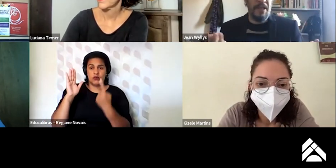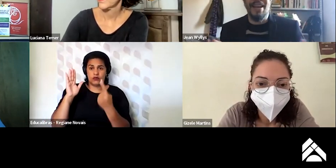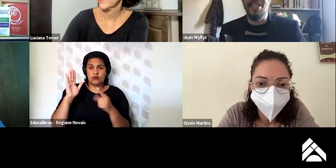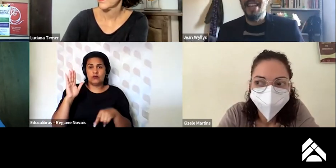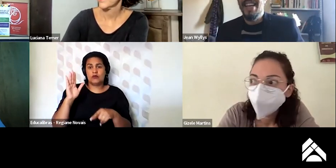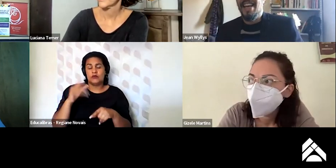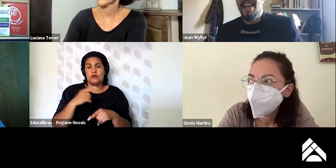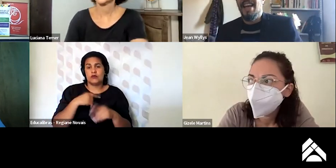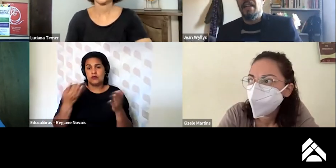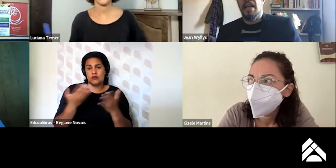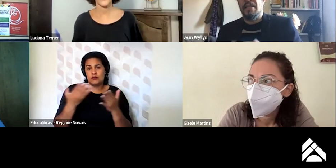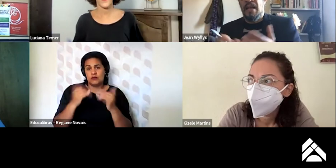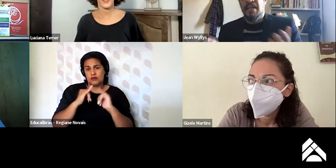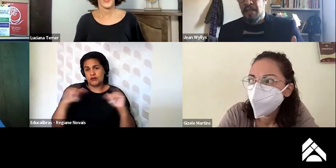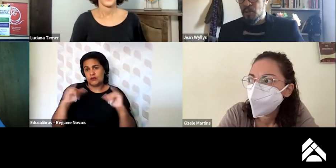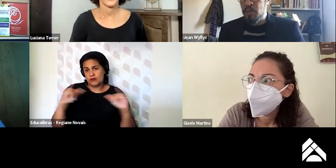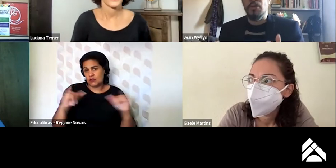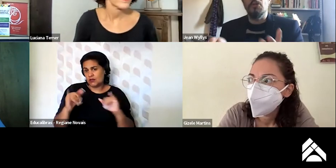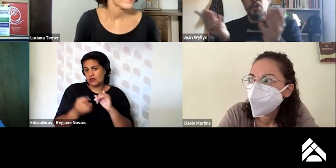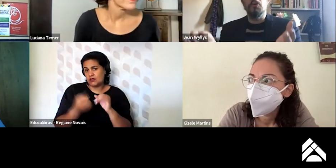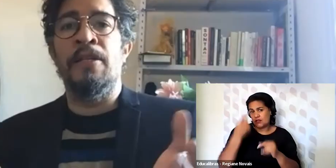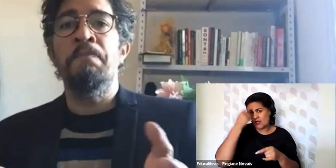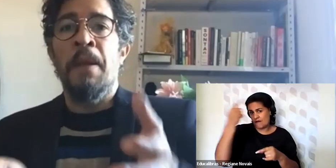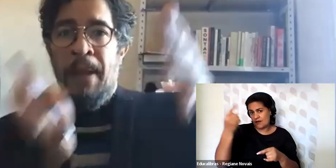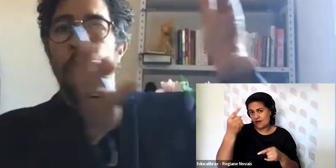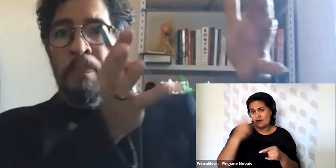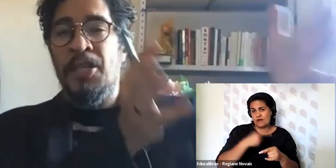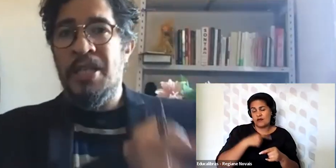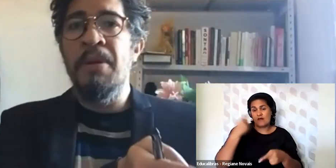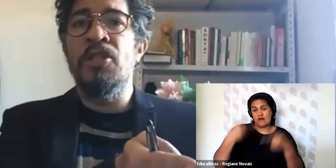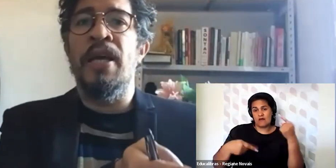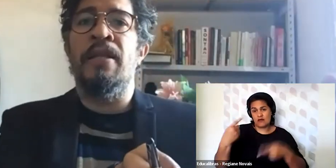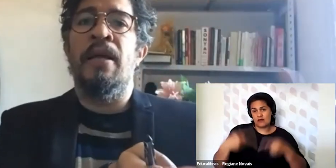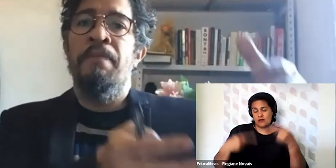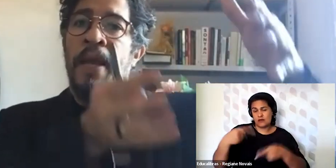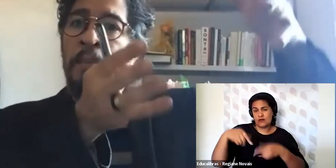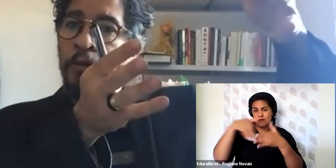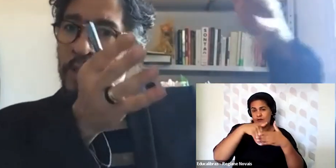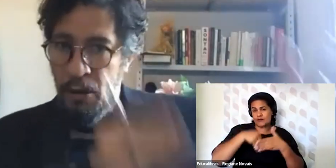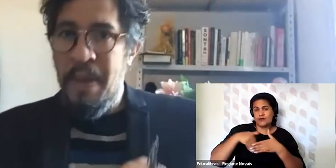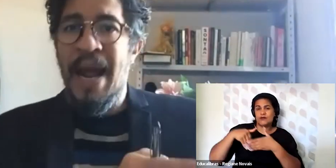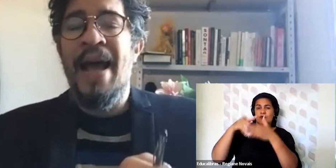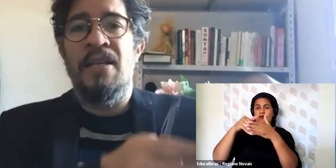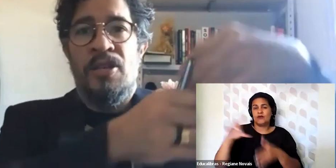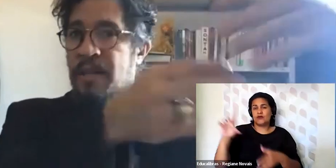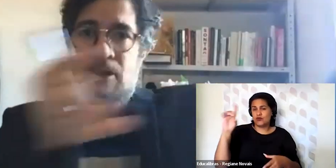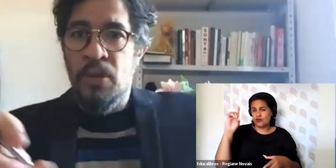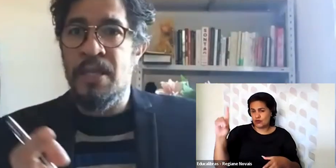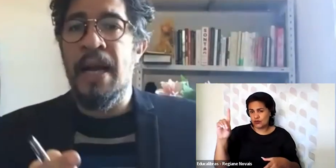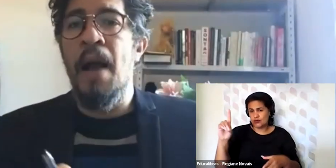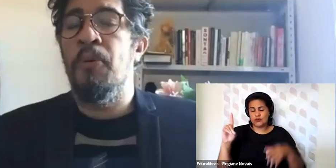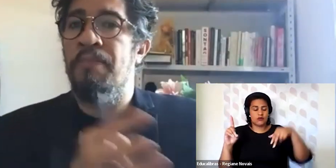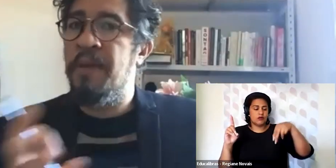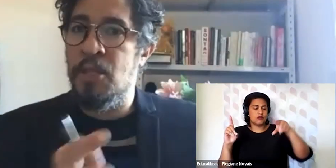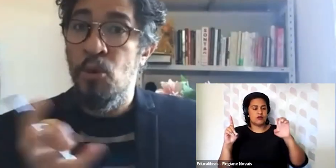na verdade, as eleições estão sendo disputadas pela extrema-direita, pelos neoliberais, né, todo